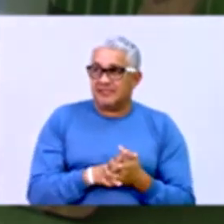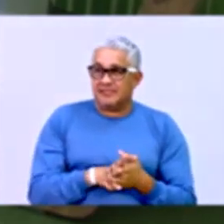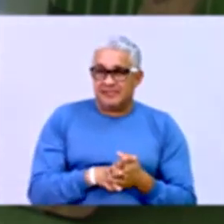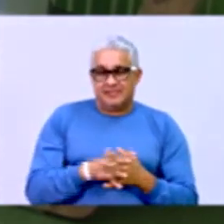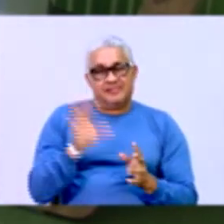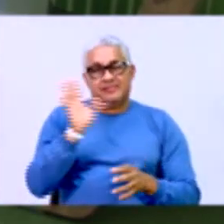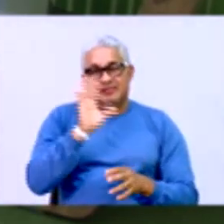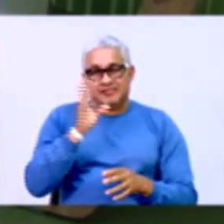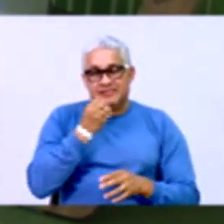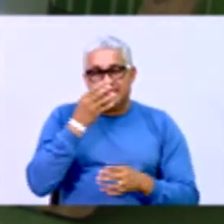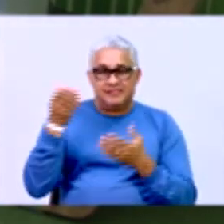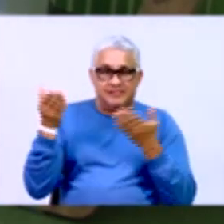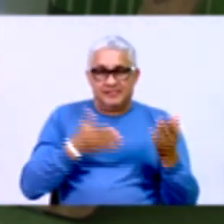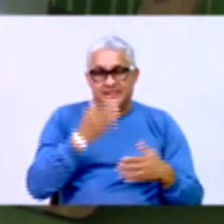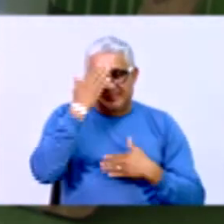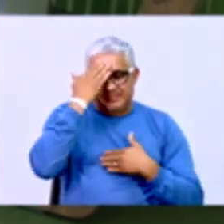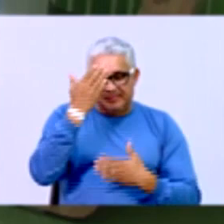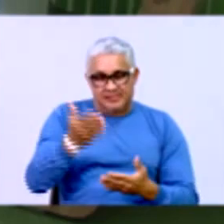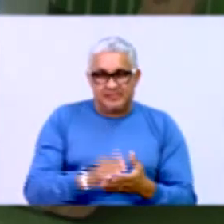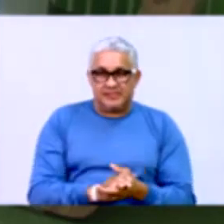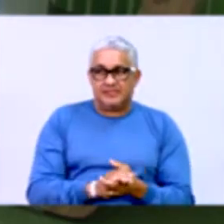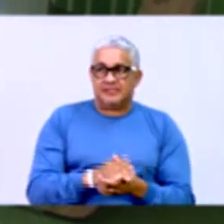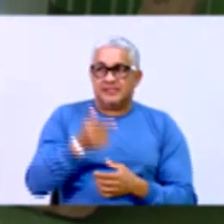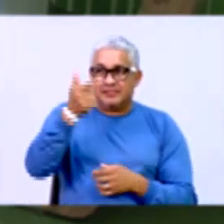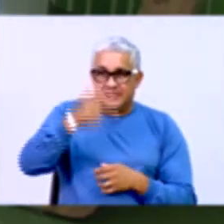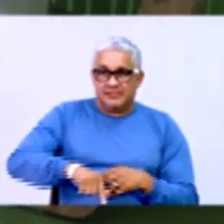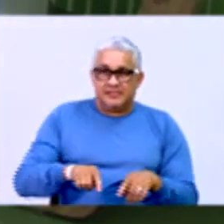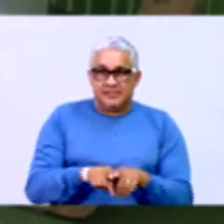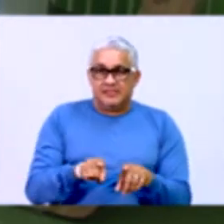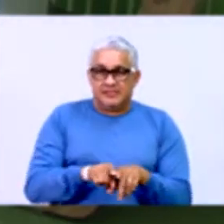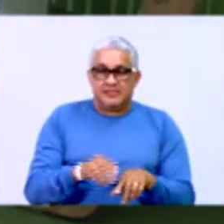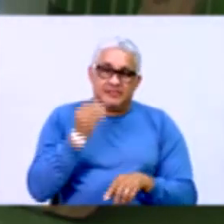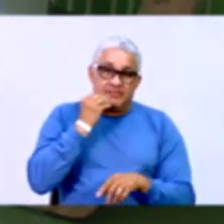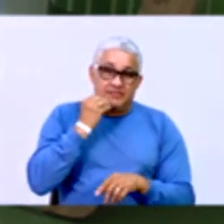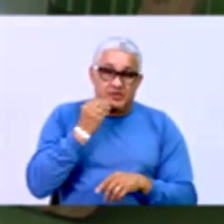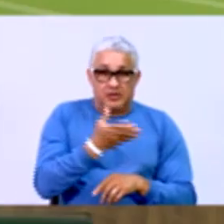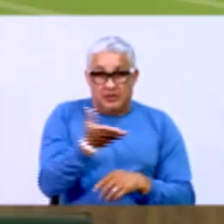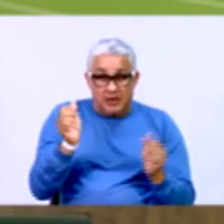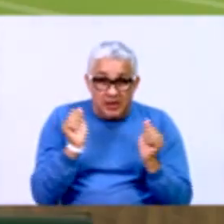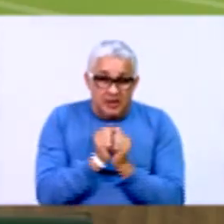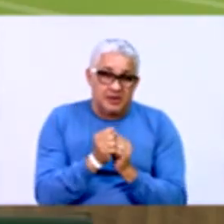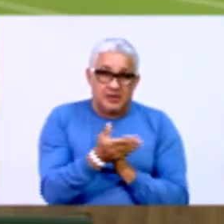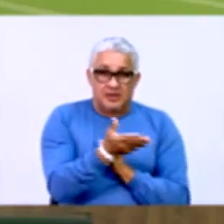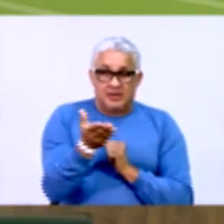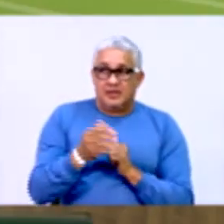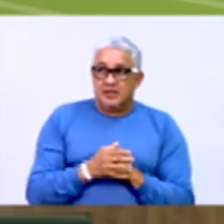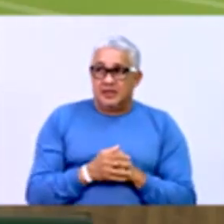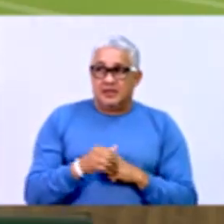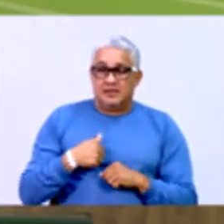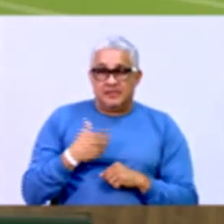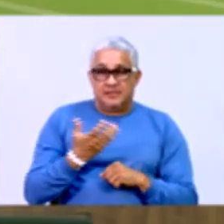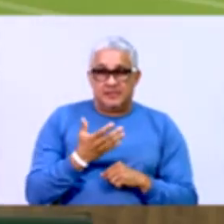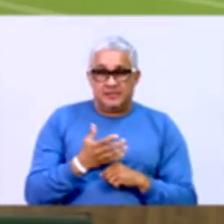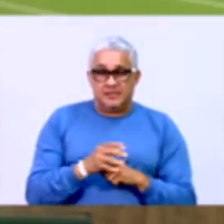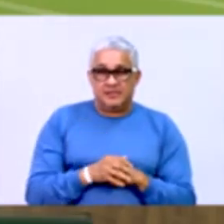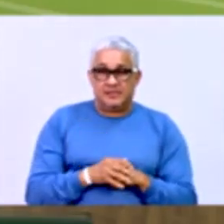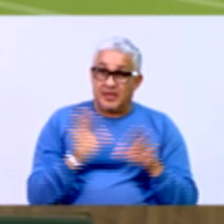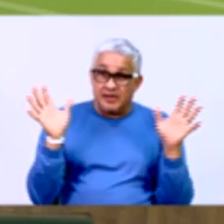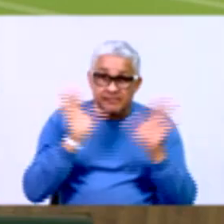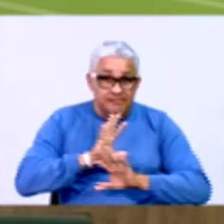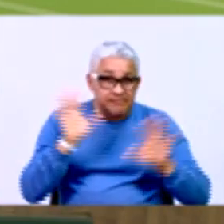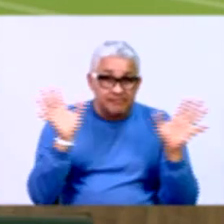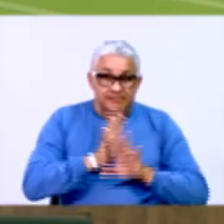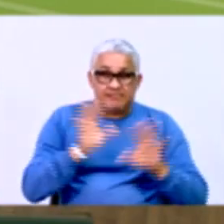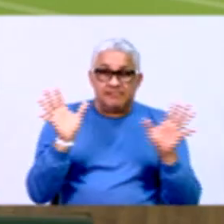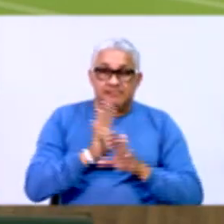pessoal, muito obrigado por mais essa companhia, por mais essa oportunidade de estar aqui com vocês. Gostaria de dar um alô, como sempre, né, o